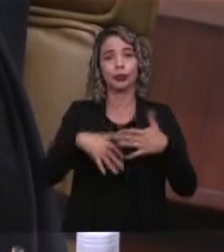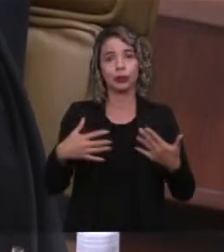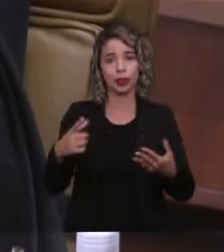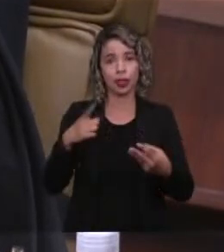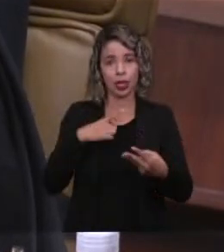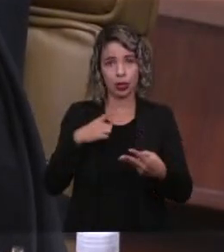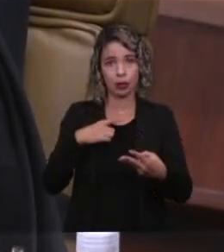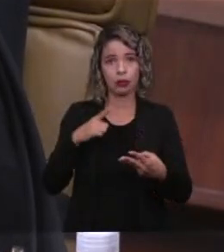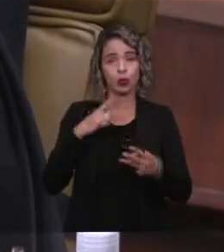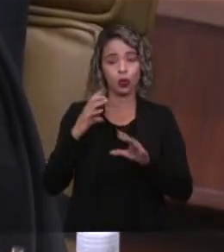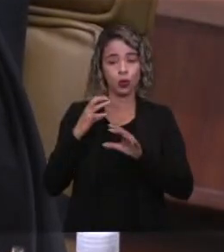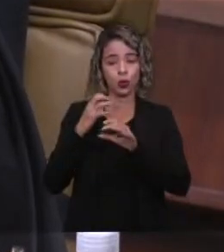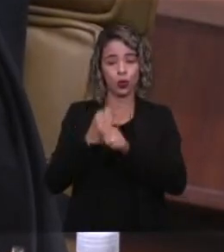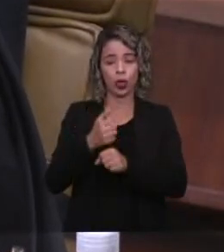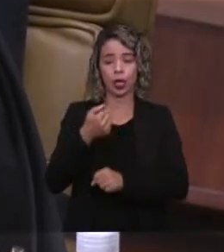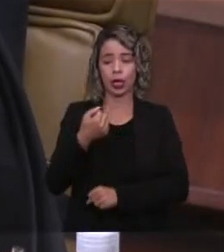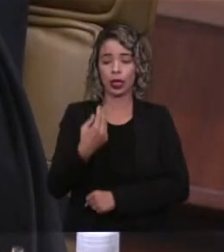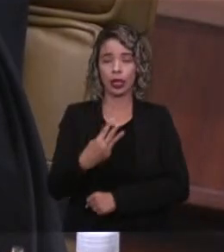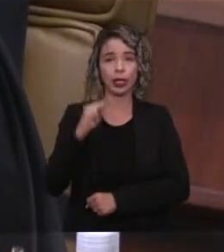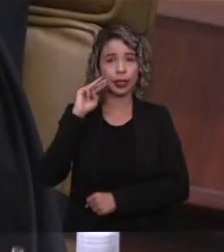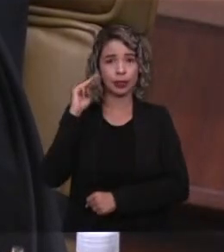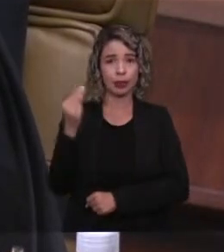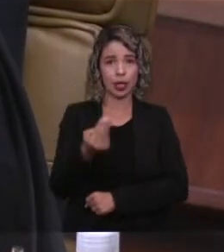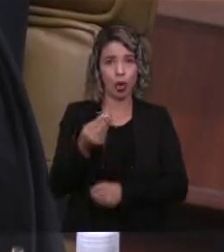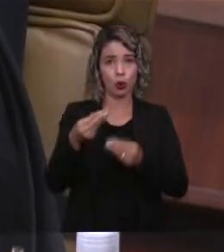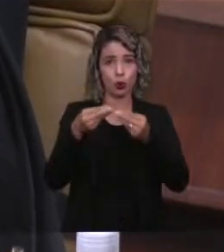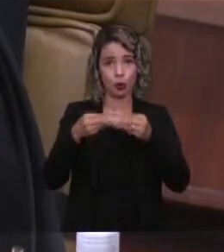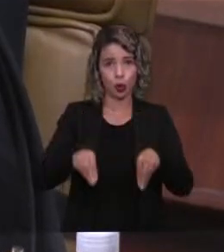de 13 milhões de danos morais.